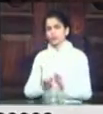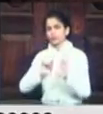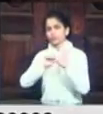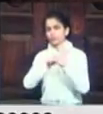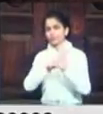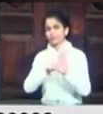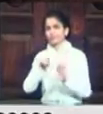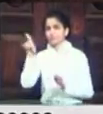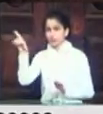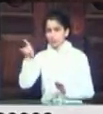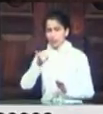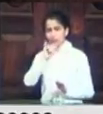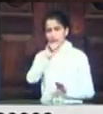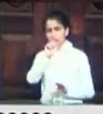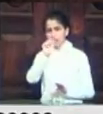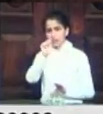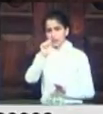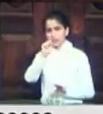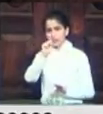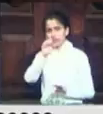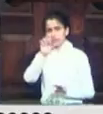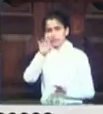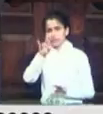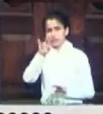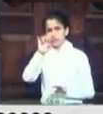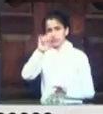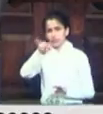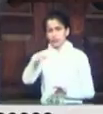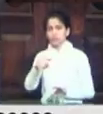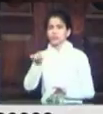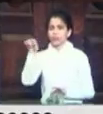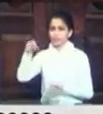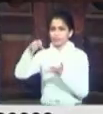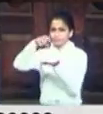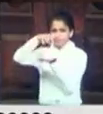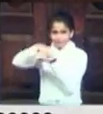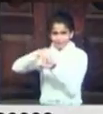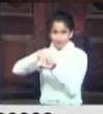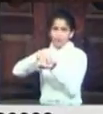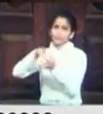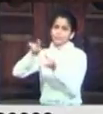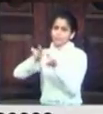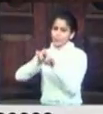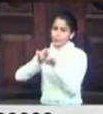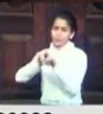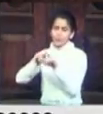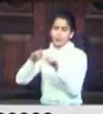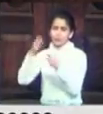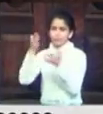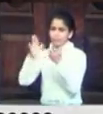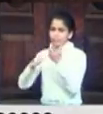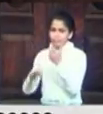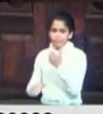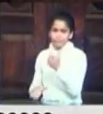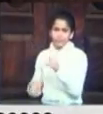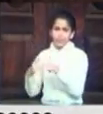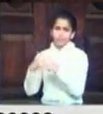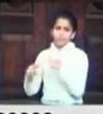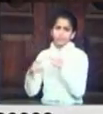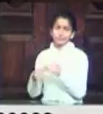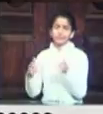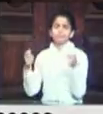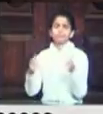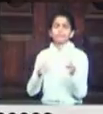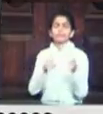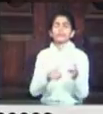sendo aniquilada, a começar pelo IASERJ Central. Eu pergunto, onde